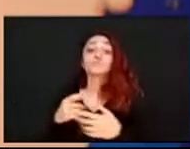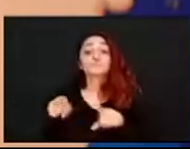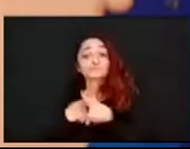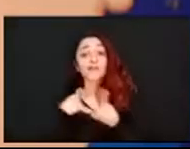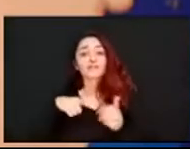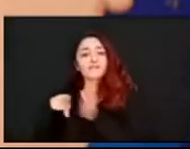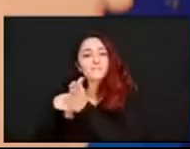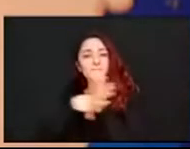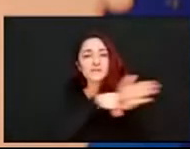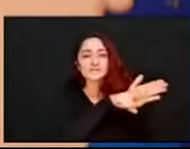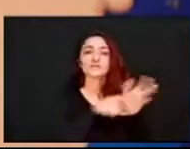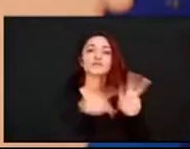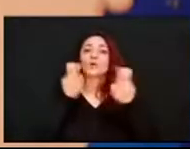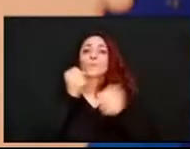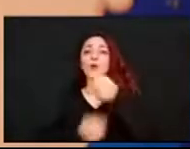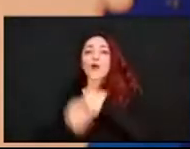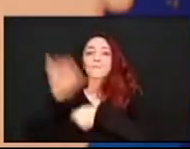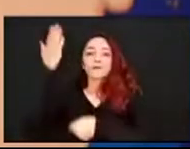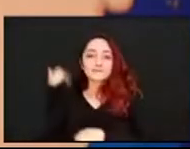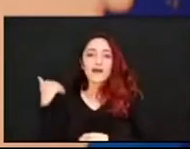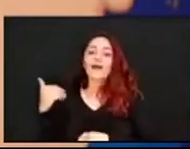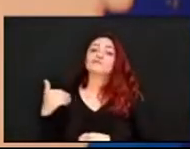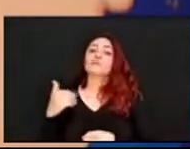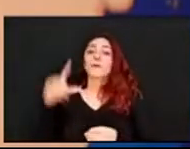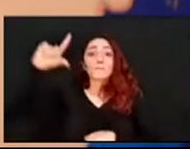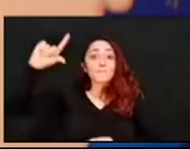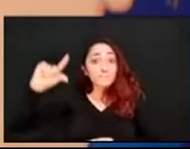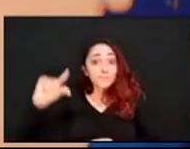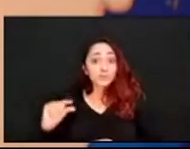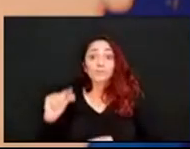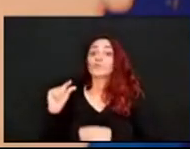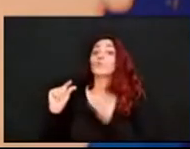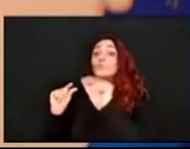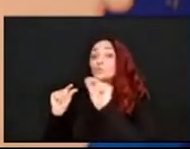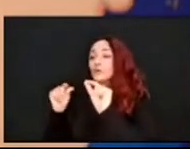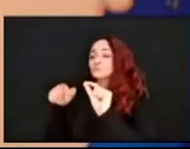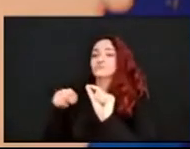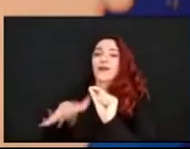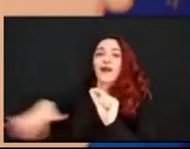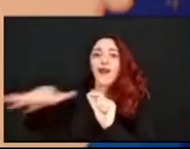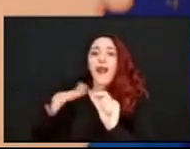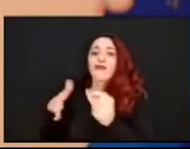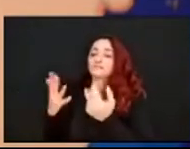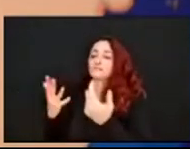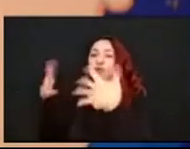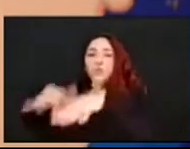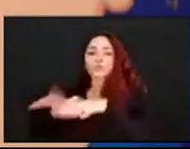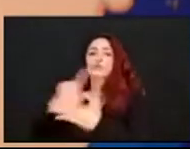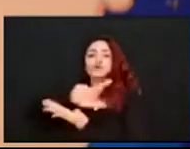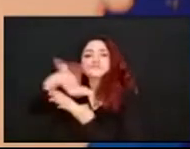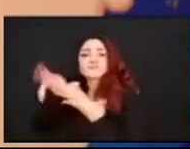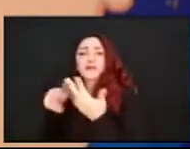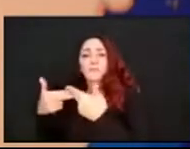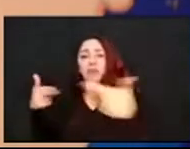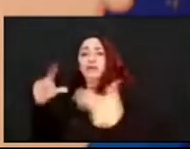último ano ou investimento em diversidade e inclusão justamente por não se observar o impacto efetivo no e antes então a gestão